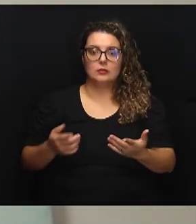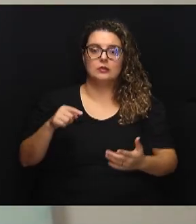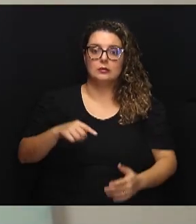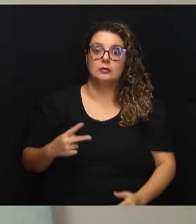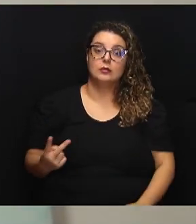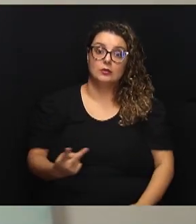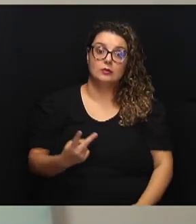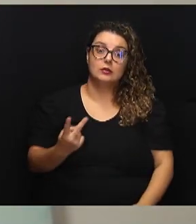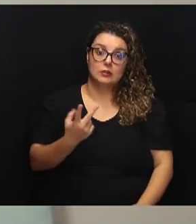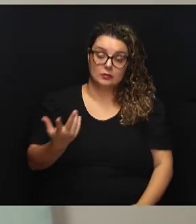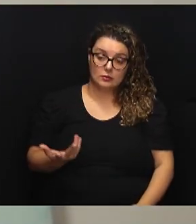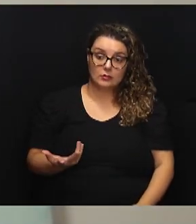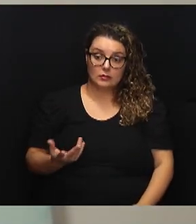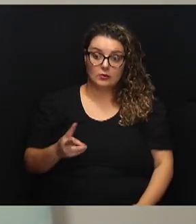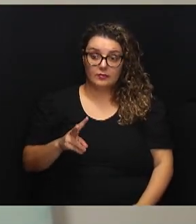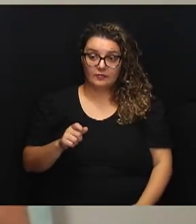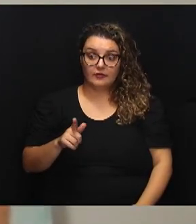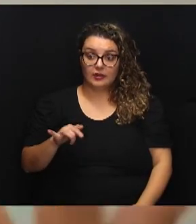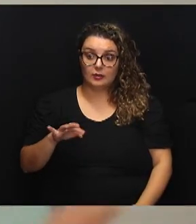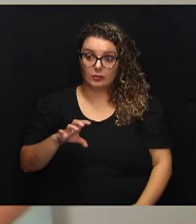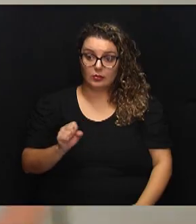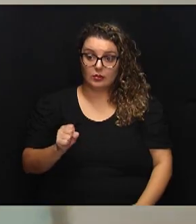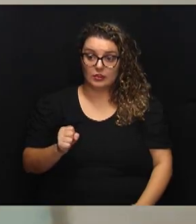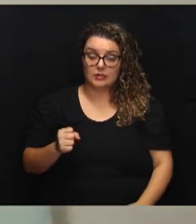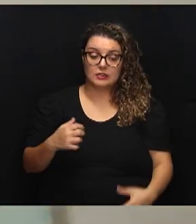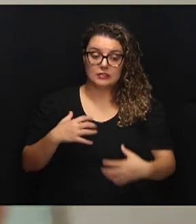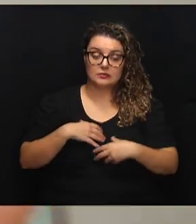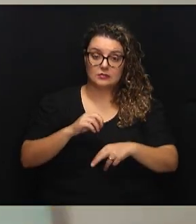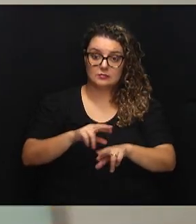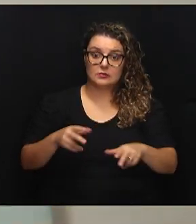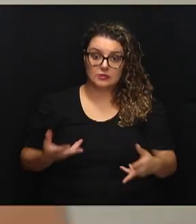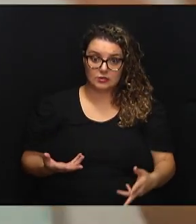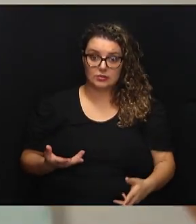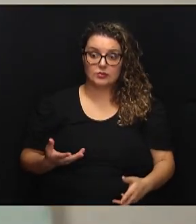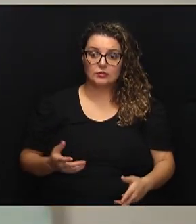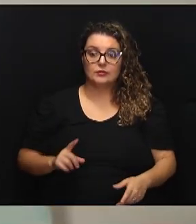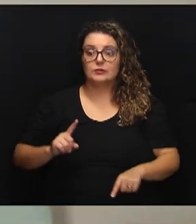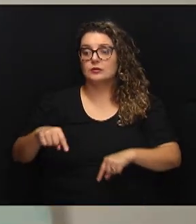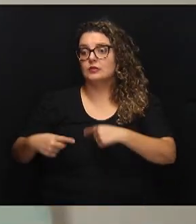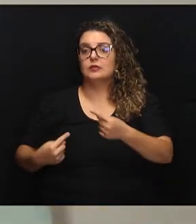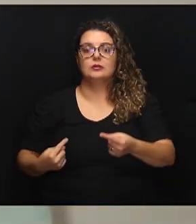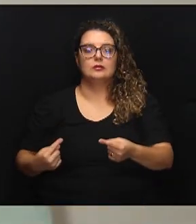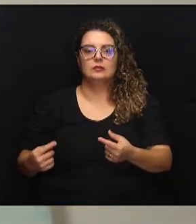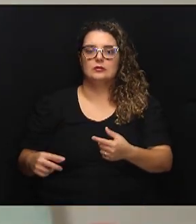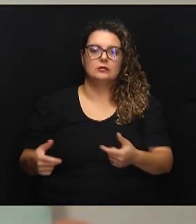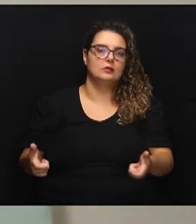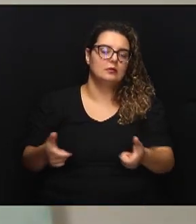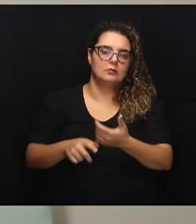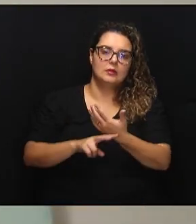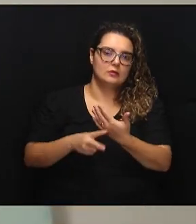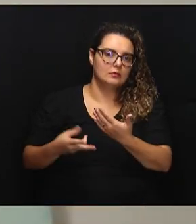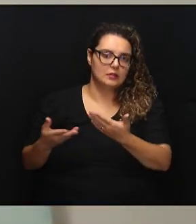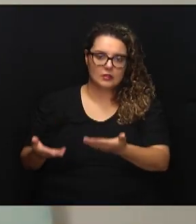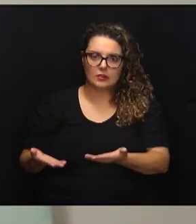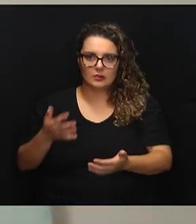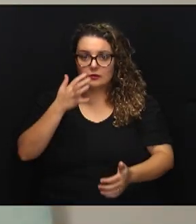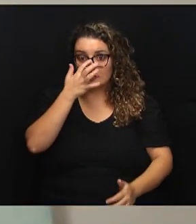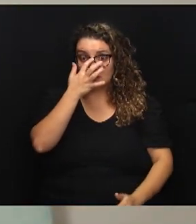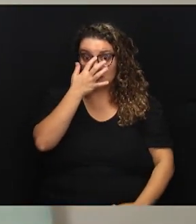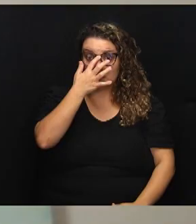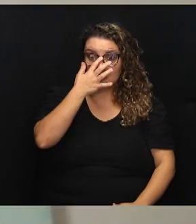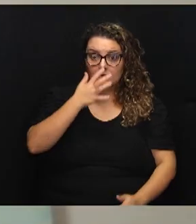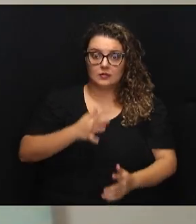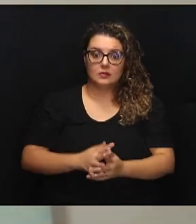valores, né? E aí a gente acaba migrando realmente para outros esportes que têm menos influência disso, né?